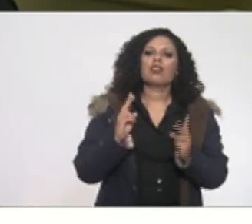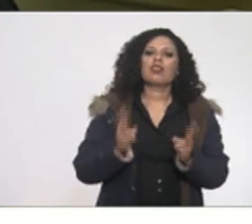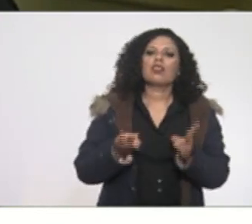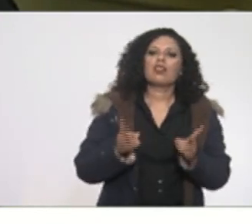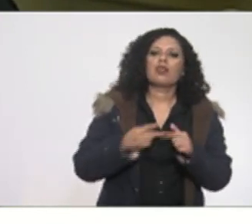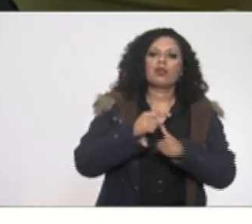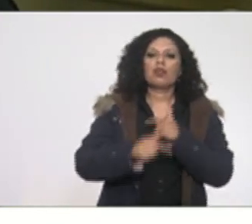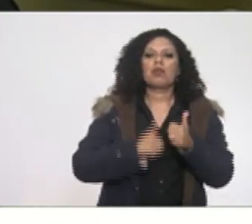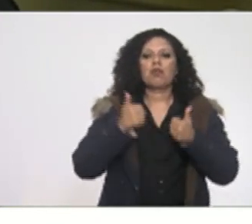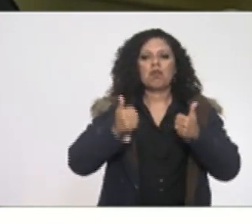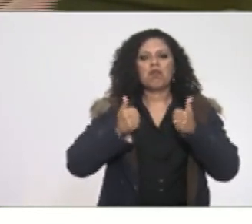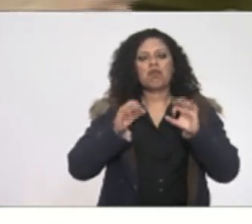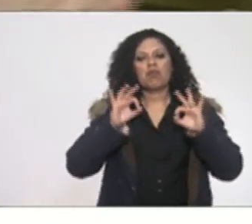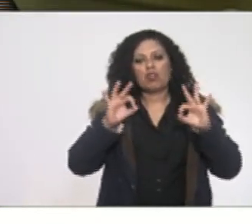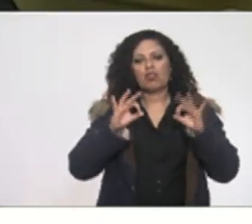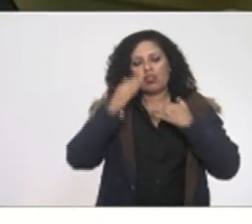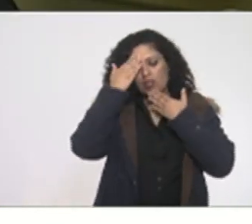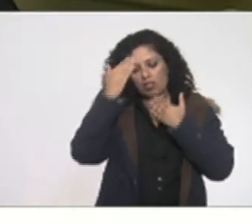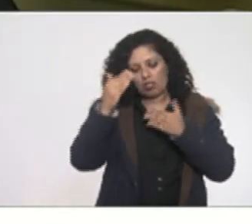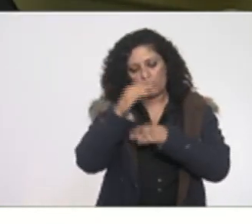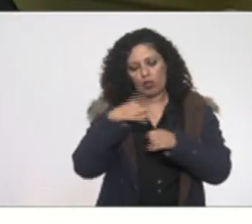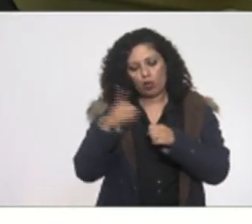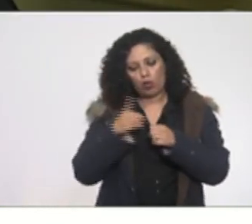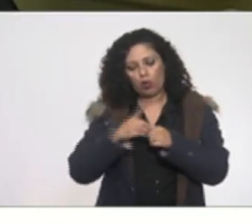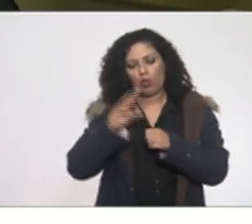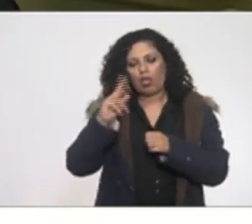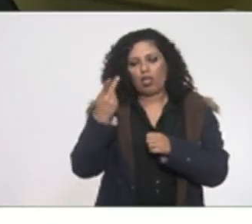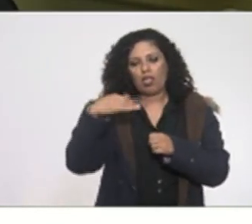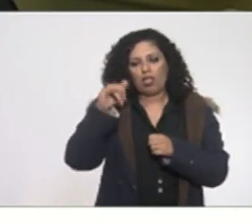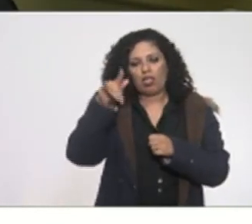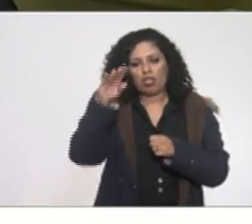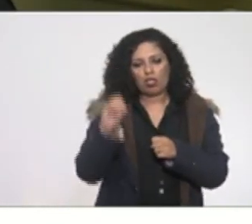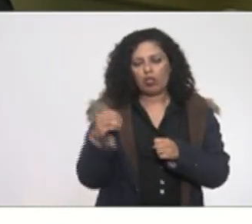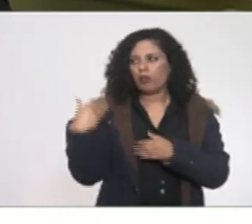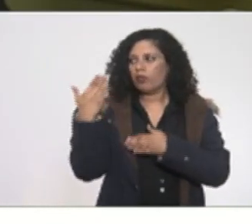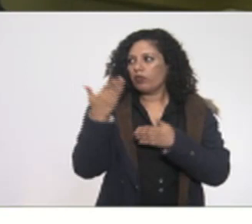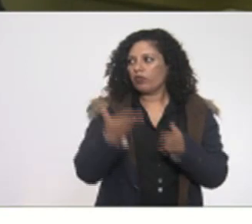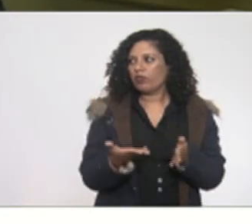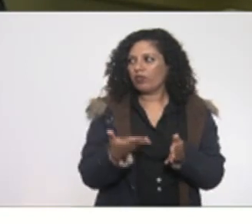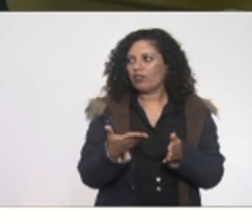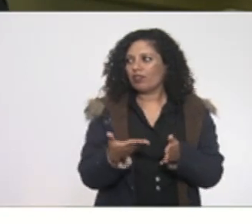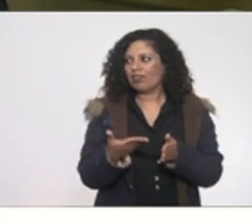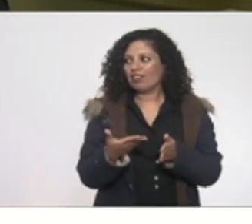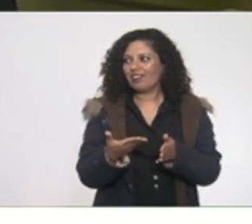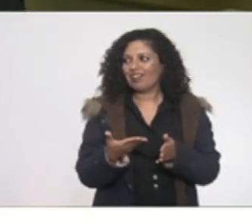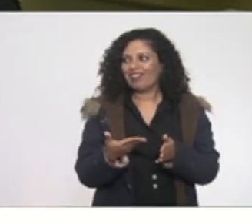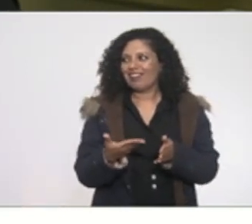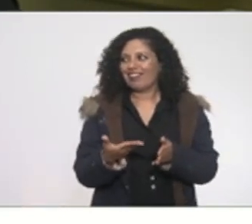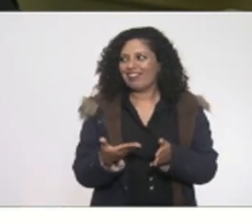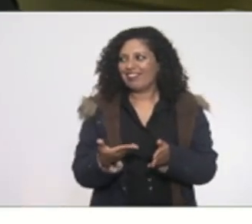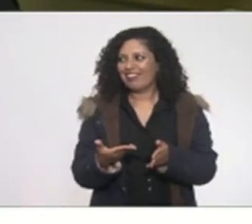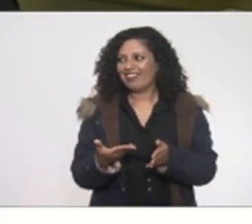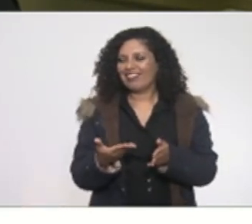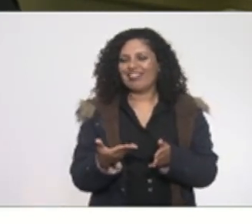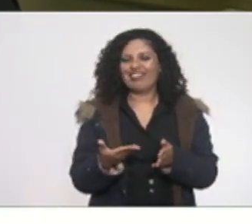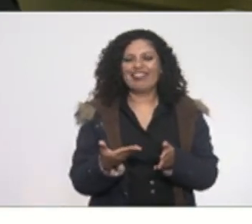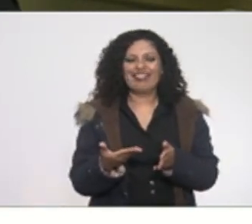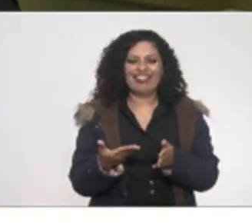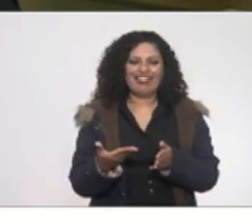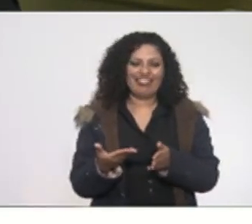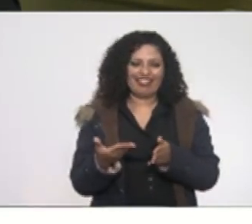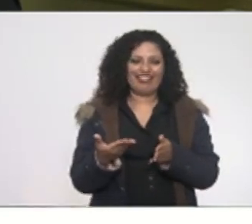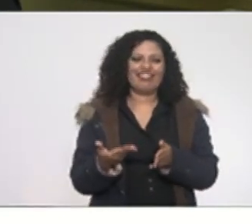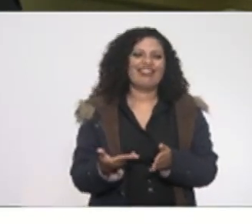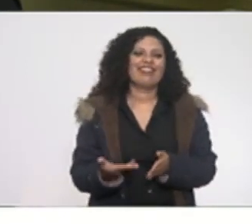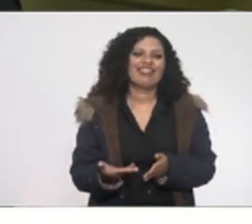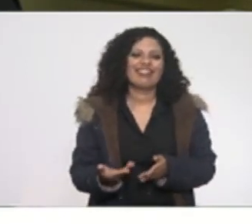brilhantismo, e agradecer a presença do doutor Hélio pela bela explanação, que eu acho que